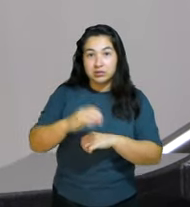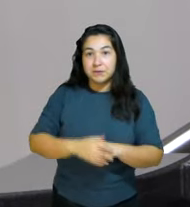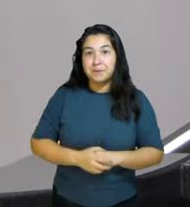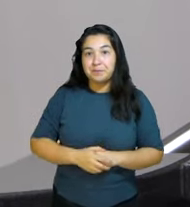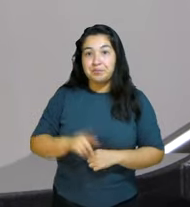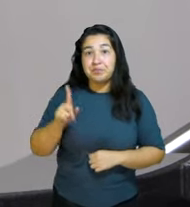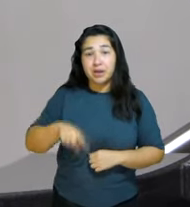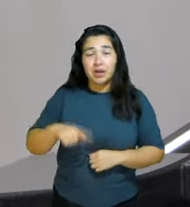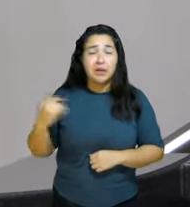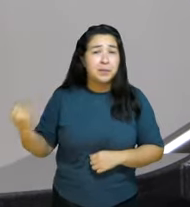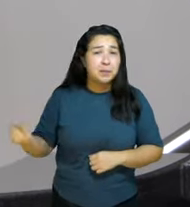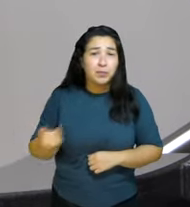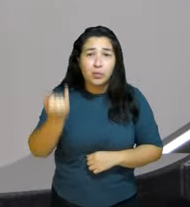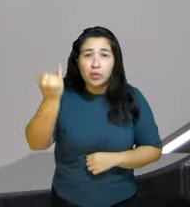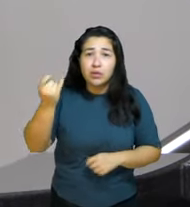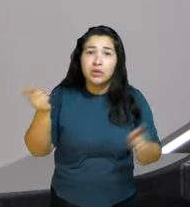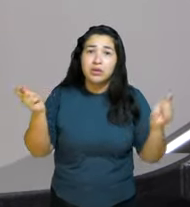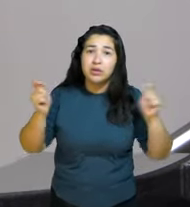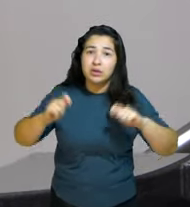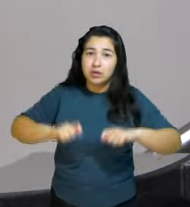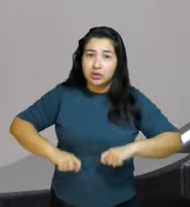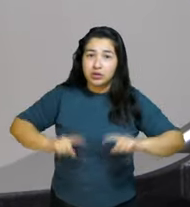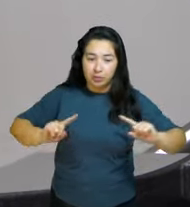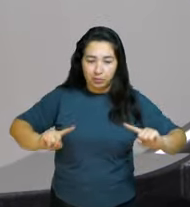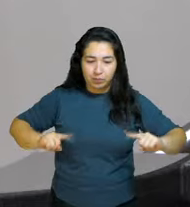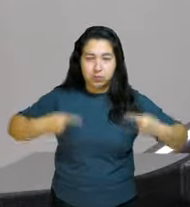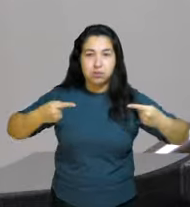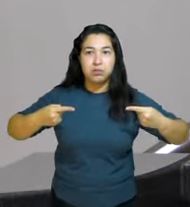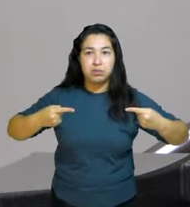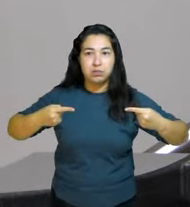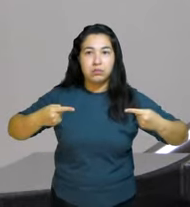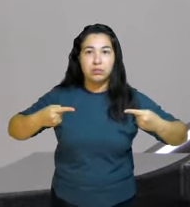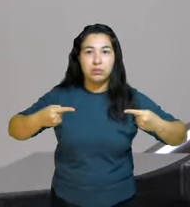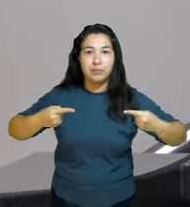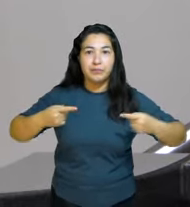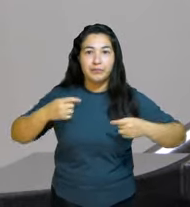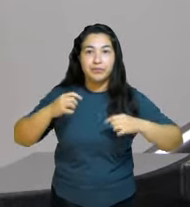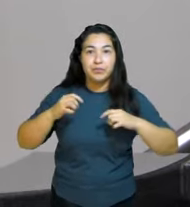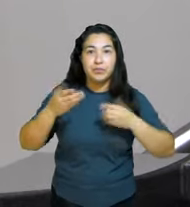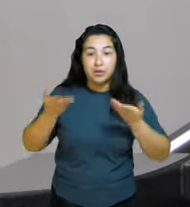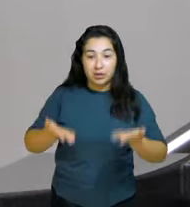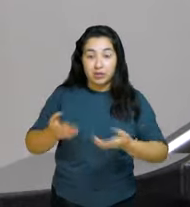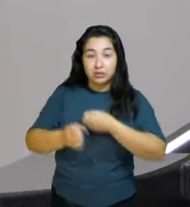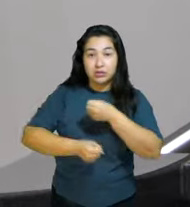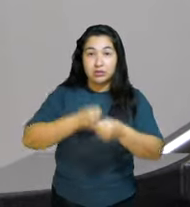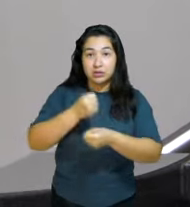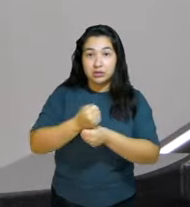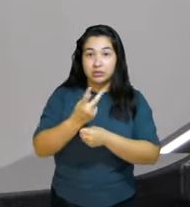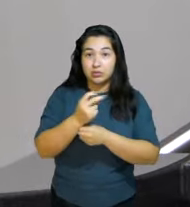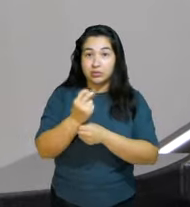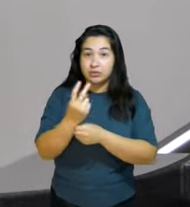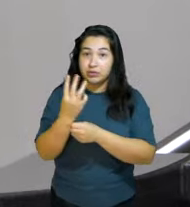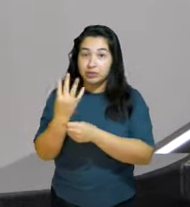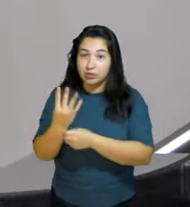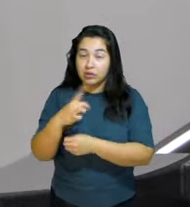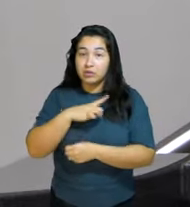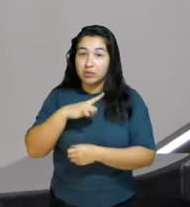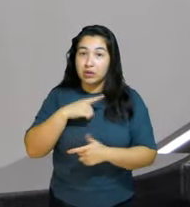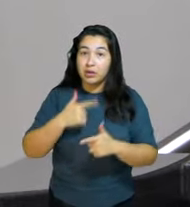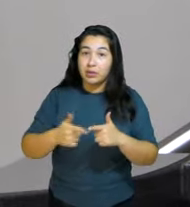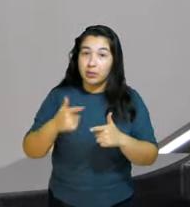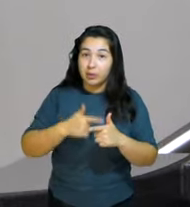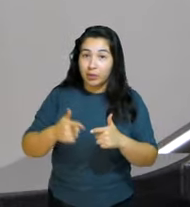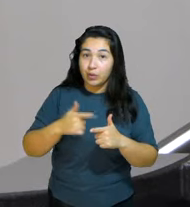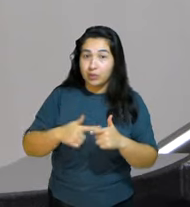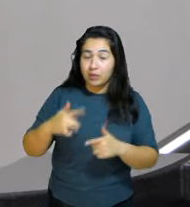essenciais para que façam as competições, especialmente nesse ano, que, em virtude dos problemas, que, na minha